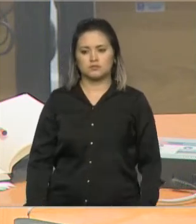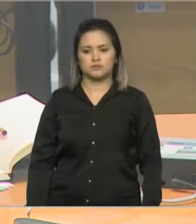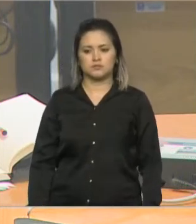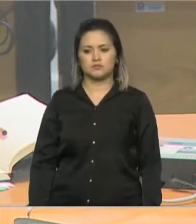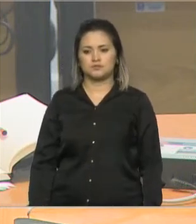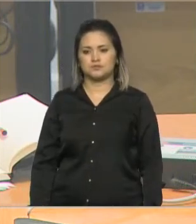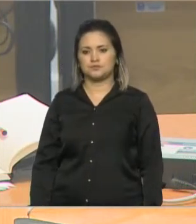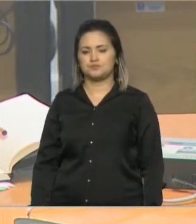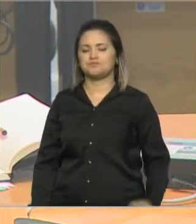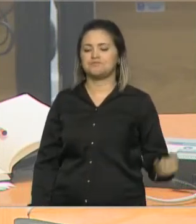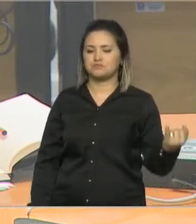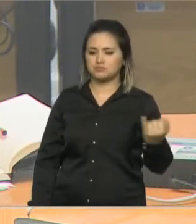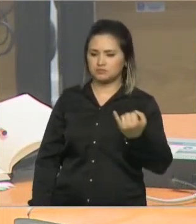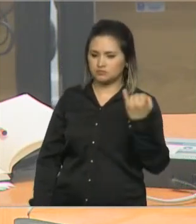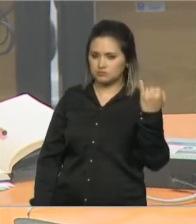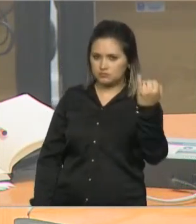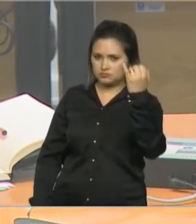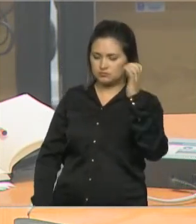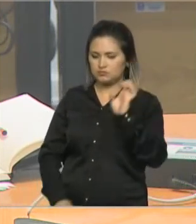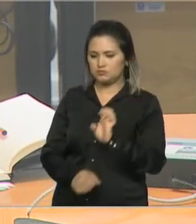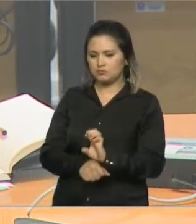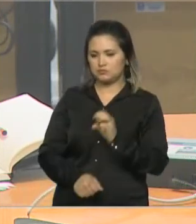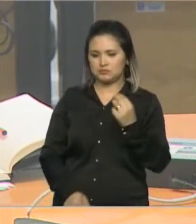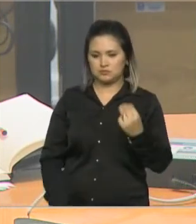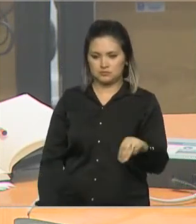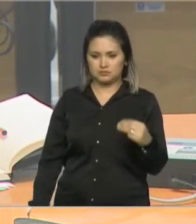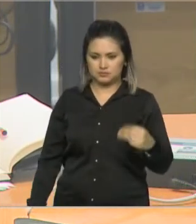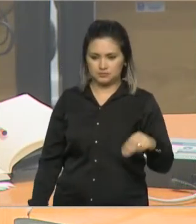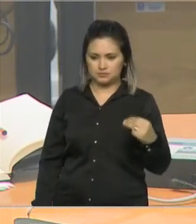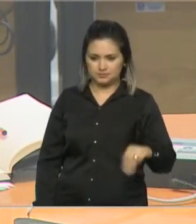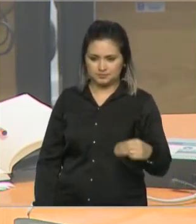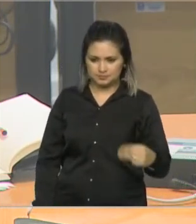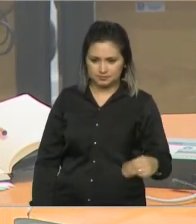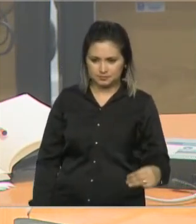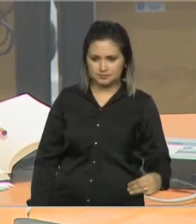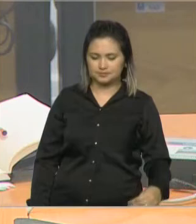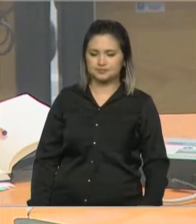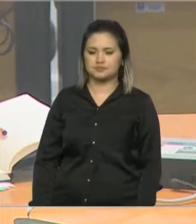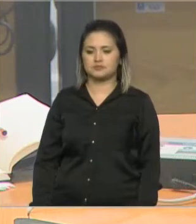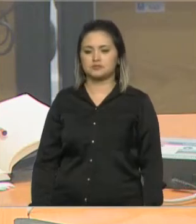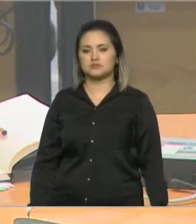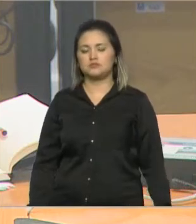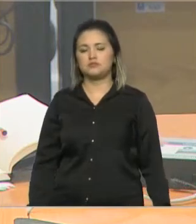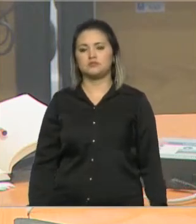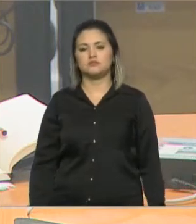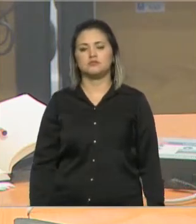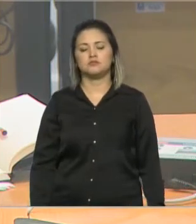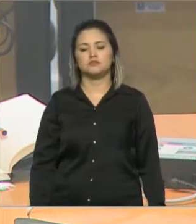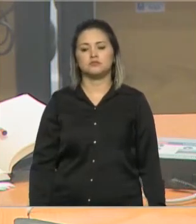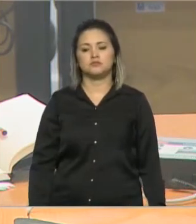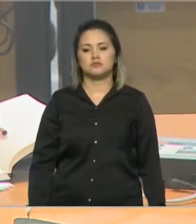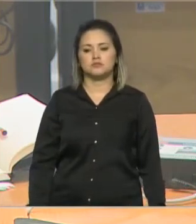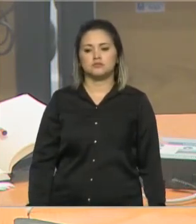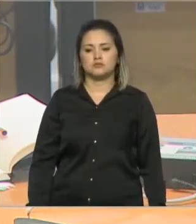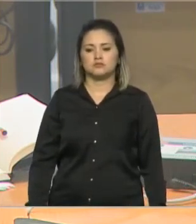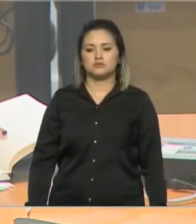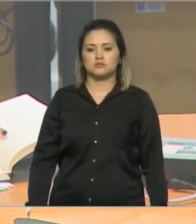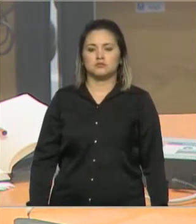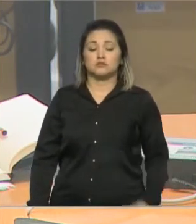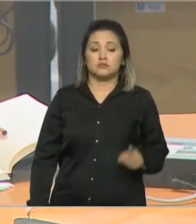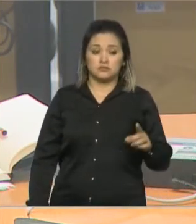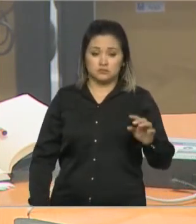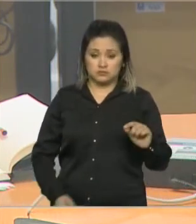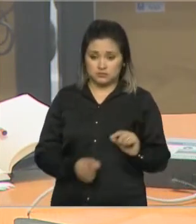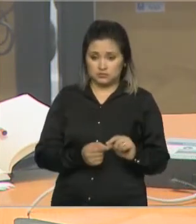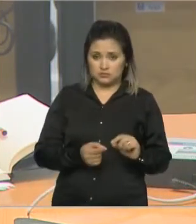divisor de águas no Estado. A nossa PPI é de 2004, né? Ainda a PPI feita por doutora Helena, que a